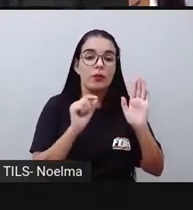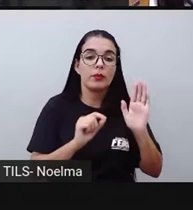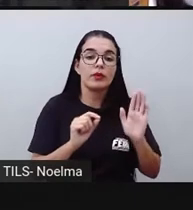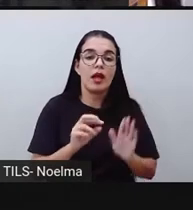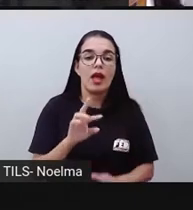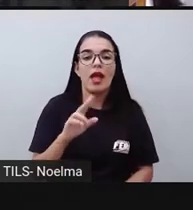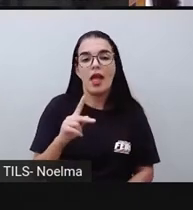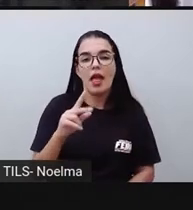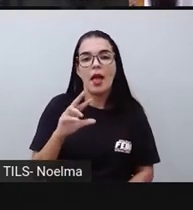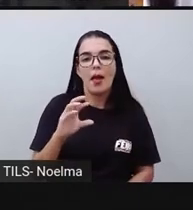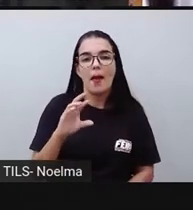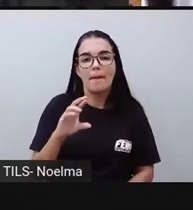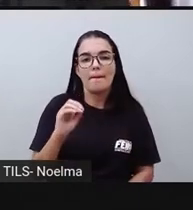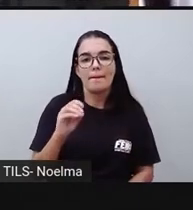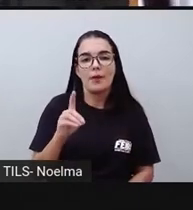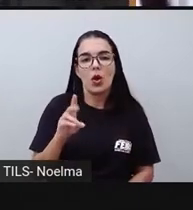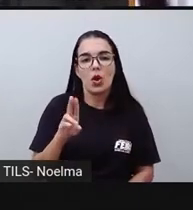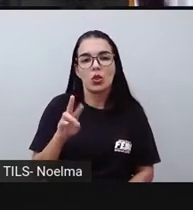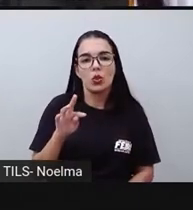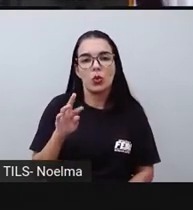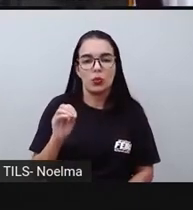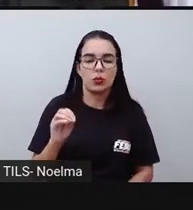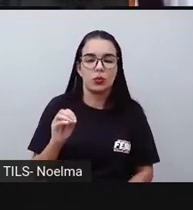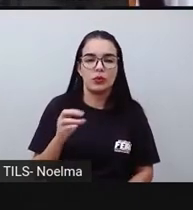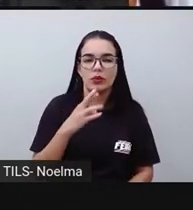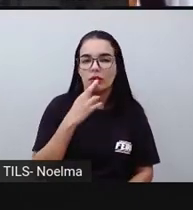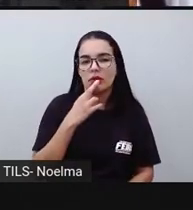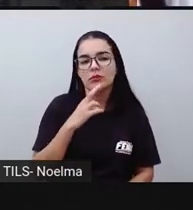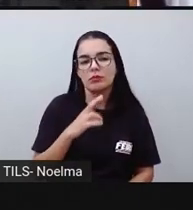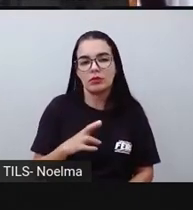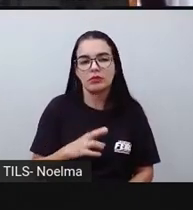da multiplicação nós chamamos de produto.